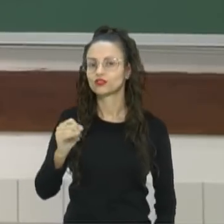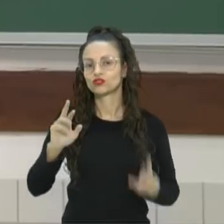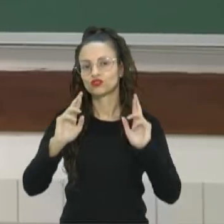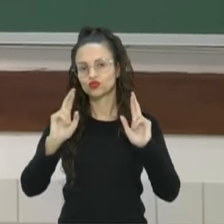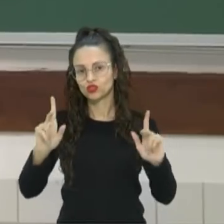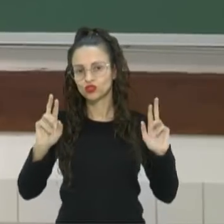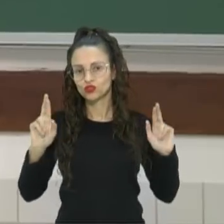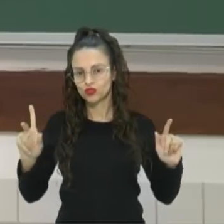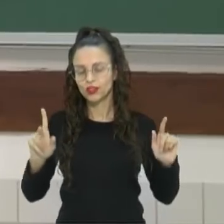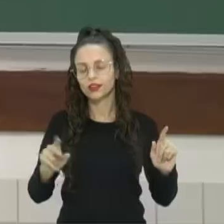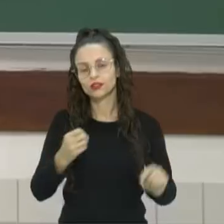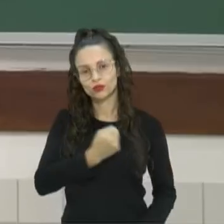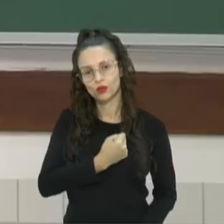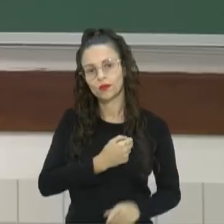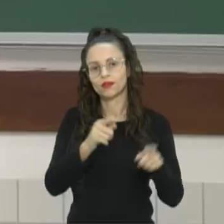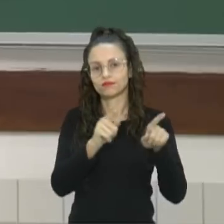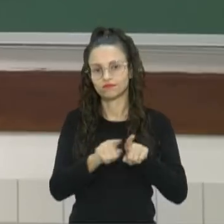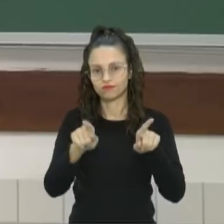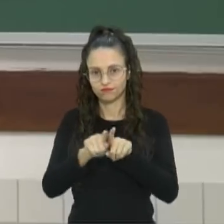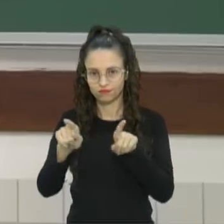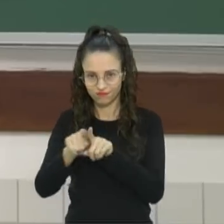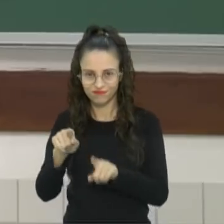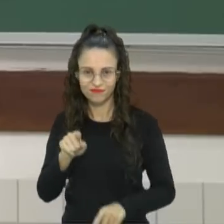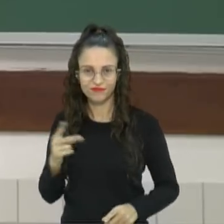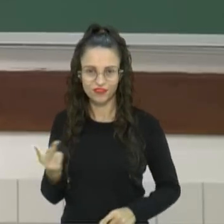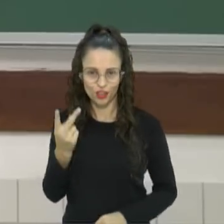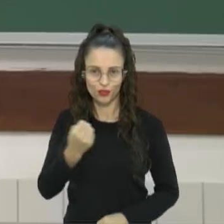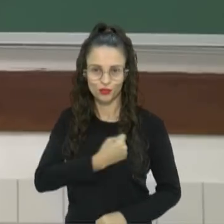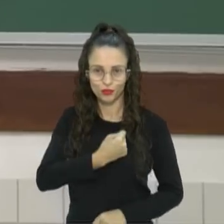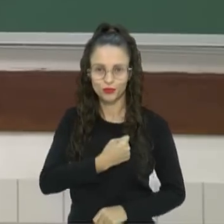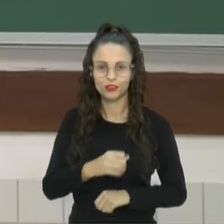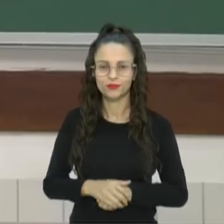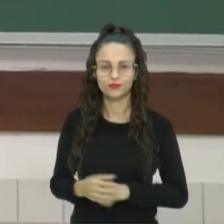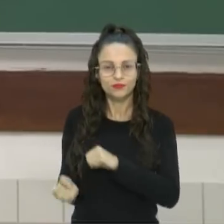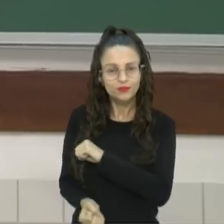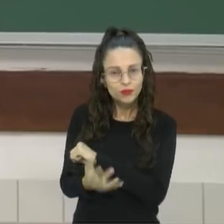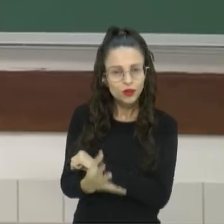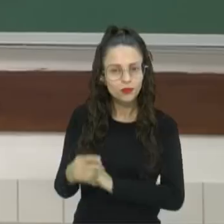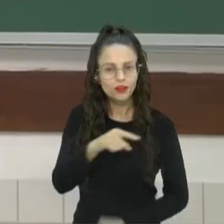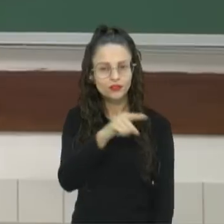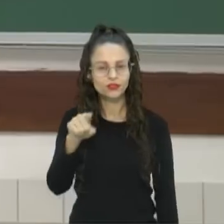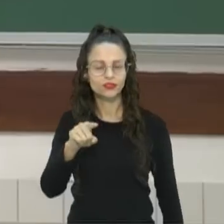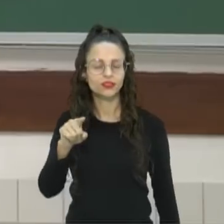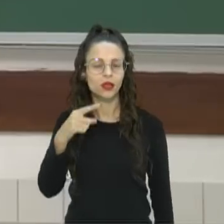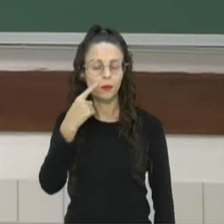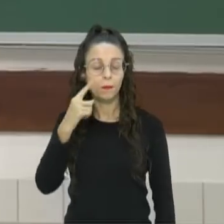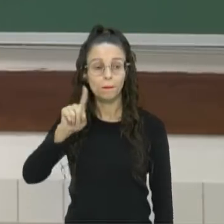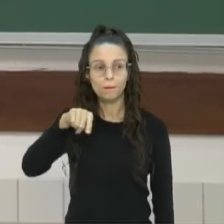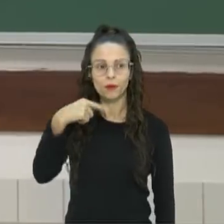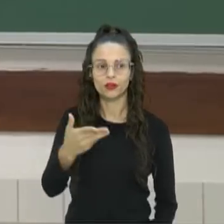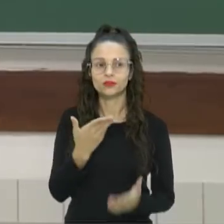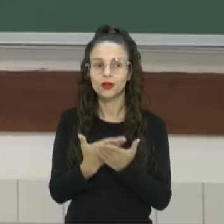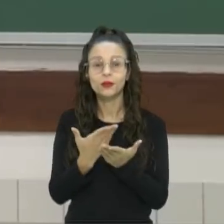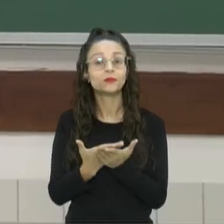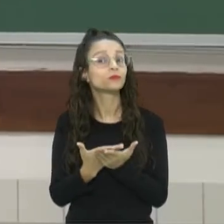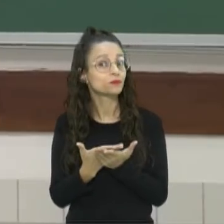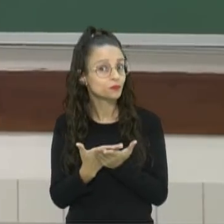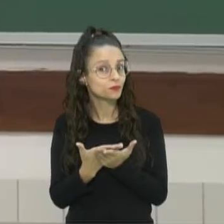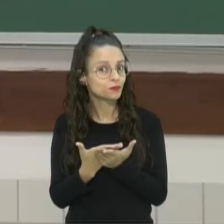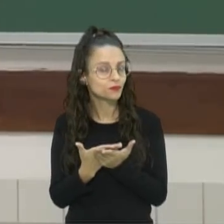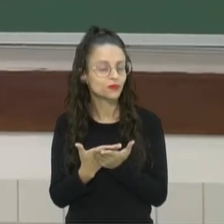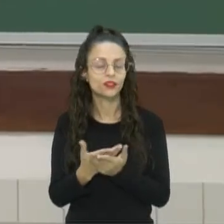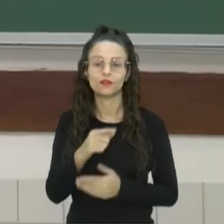diferente ou essa incidência diferente dos valores. Spoiler para vocês, o que verão na próxima aula?